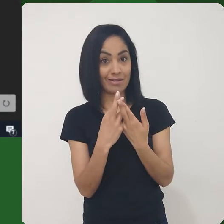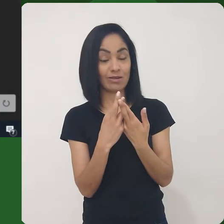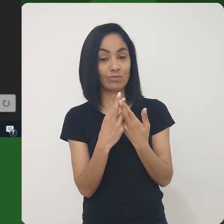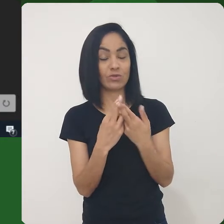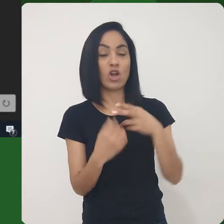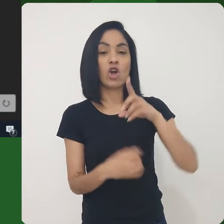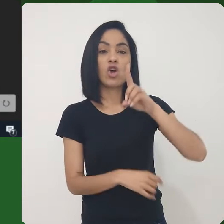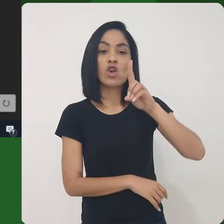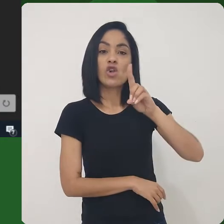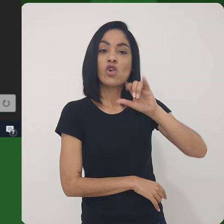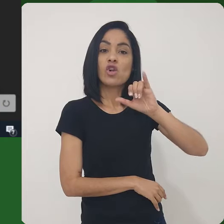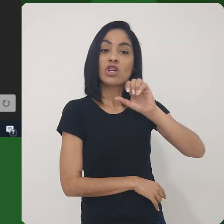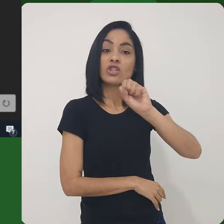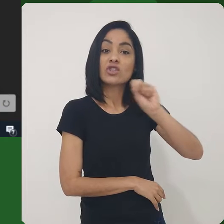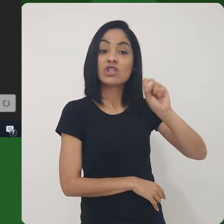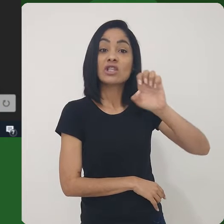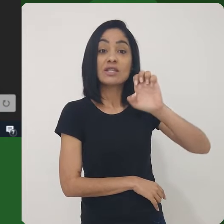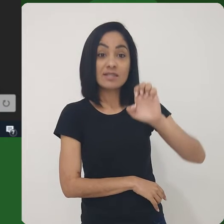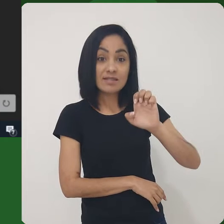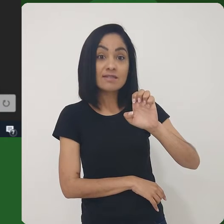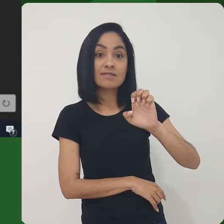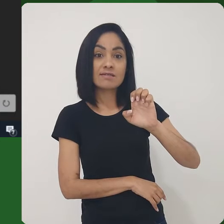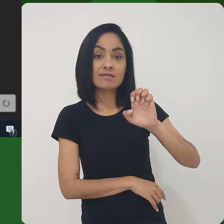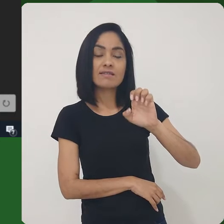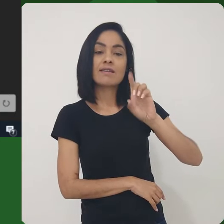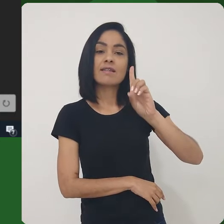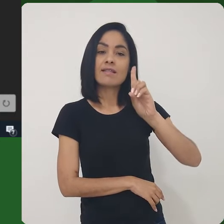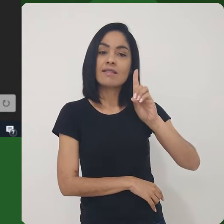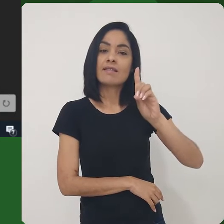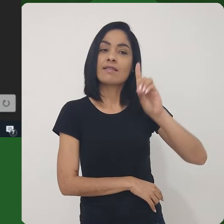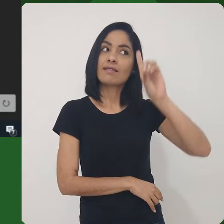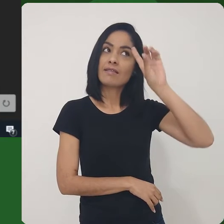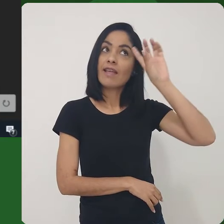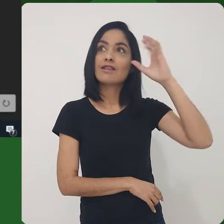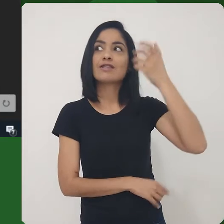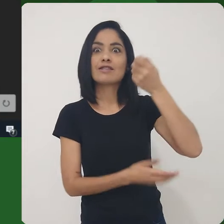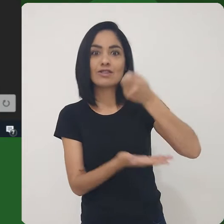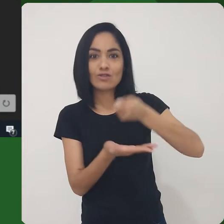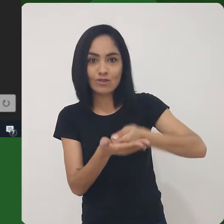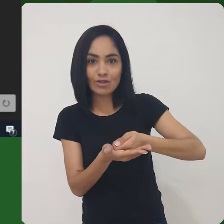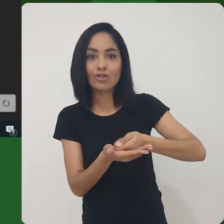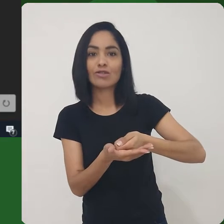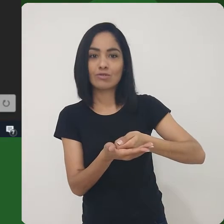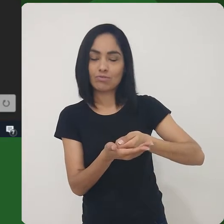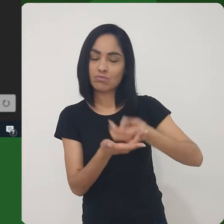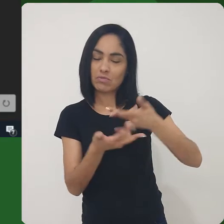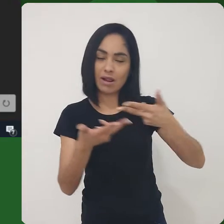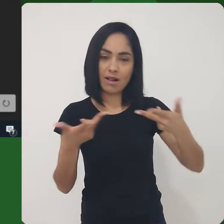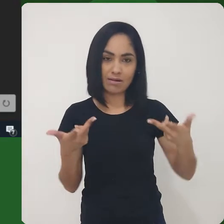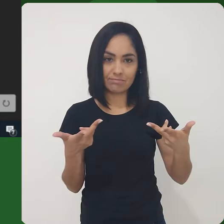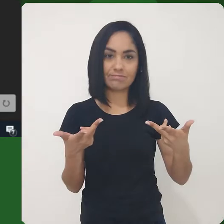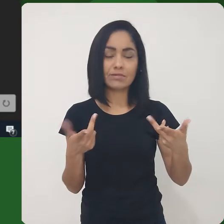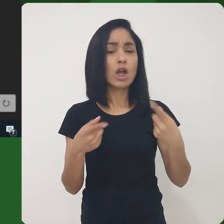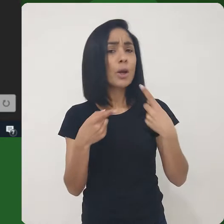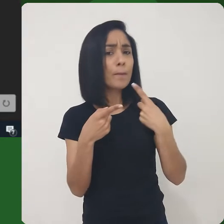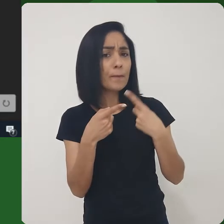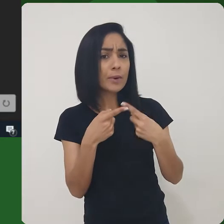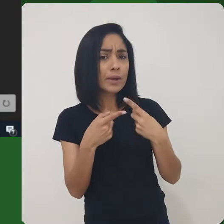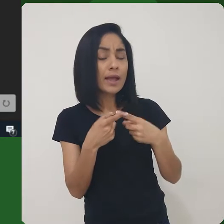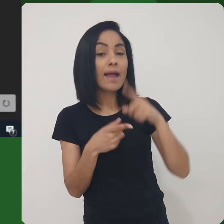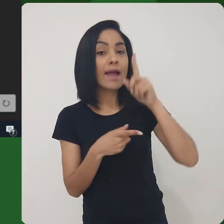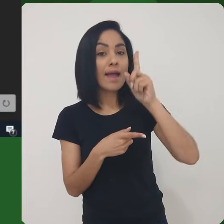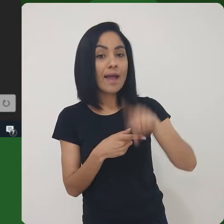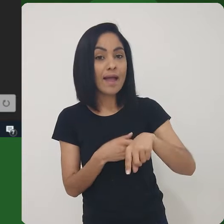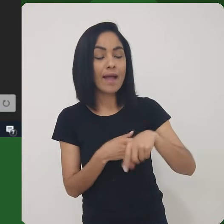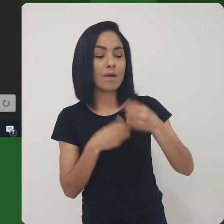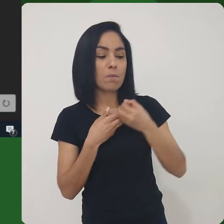Então, disse, declarou, decidiu ou decidiram, entre outros. Por quê?